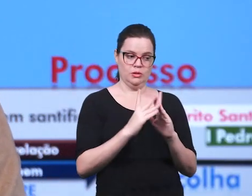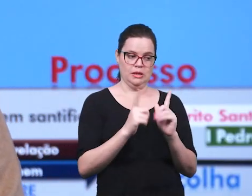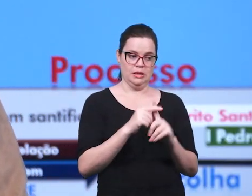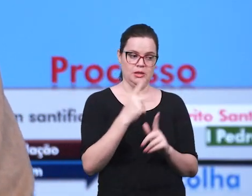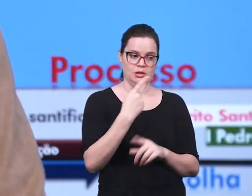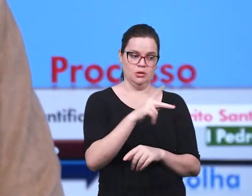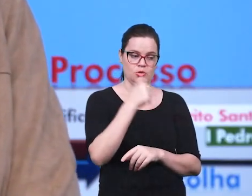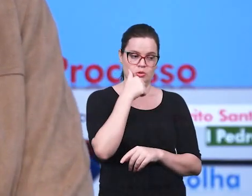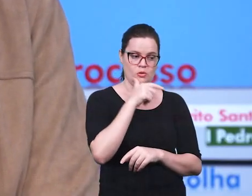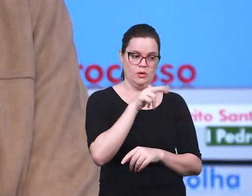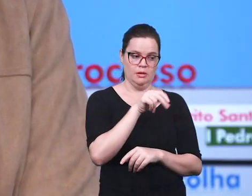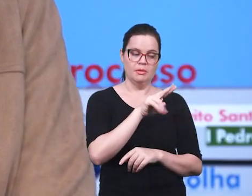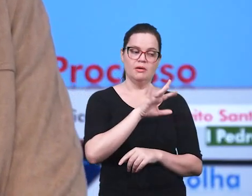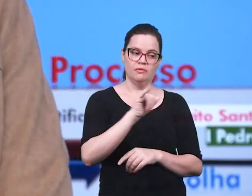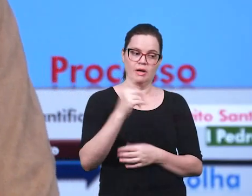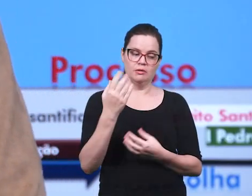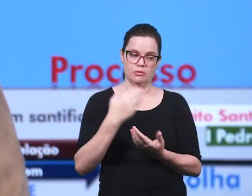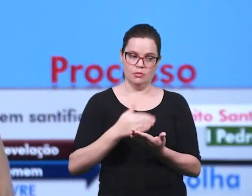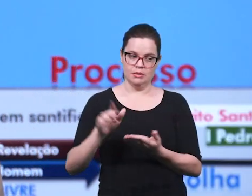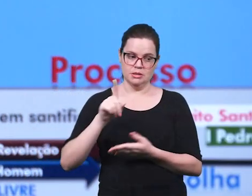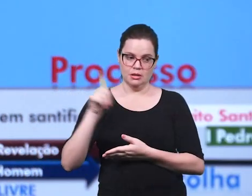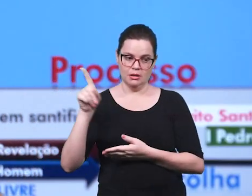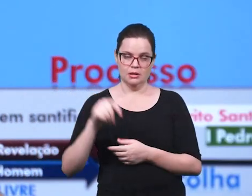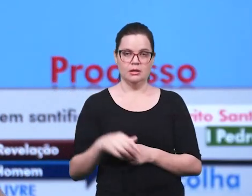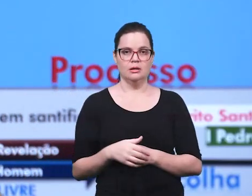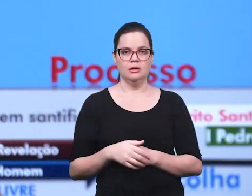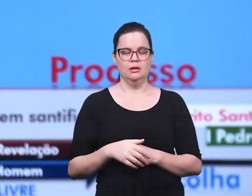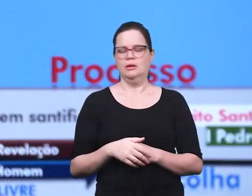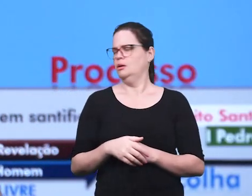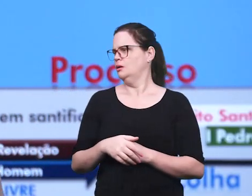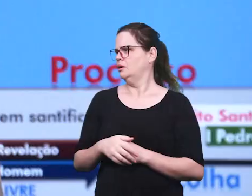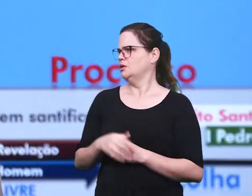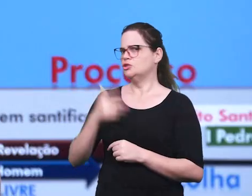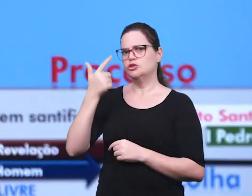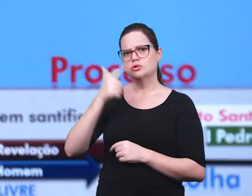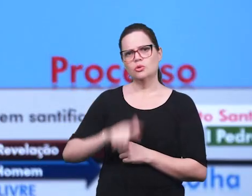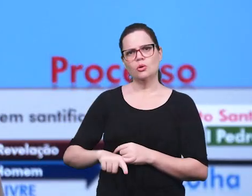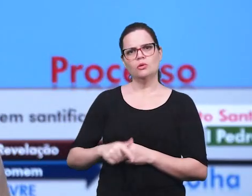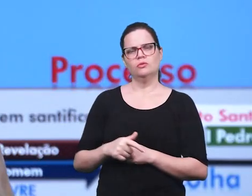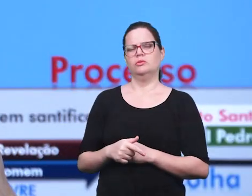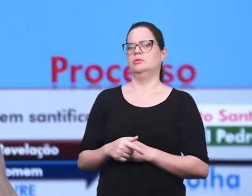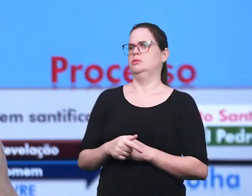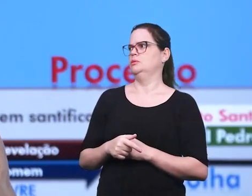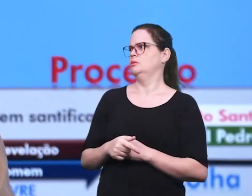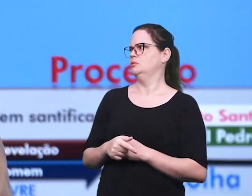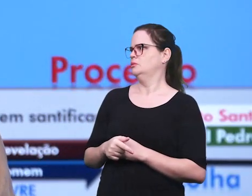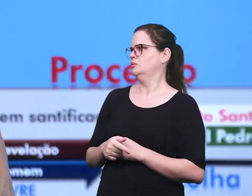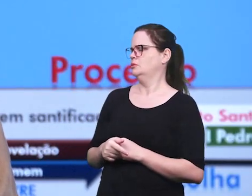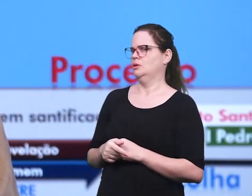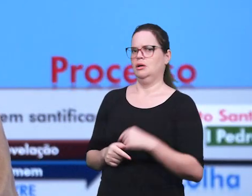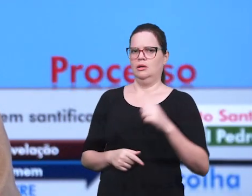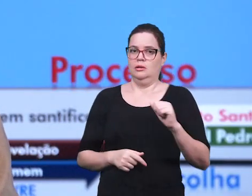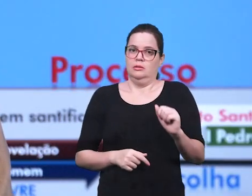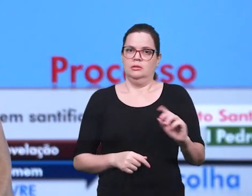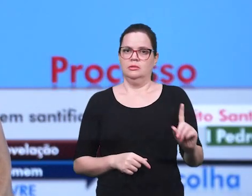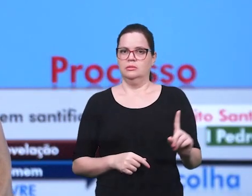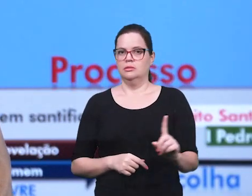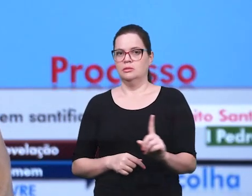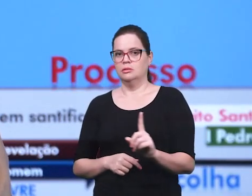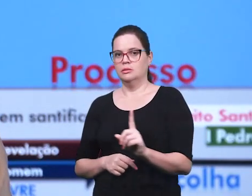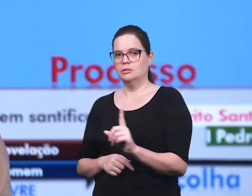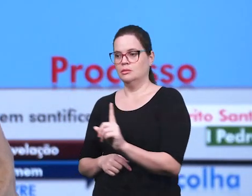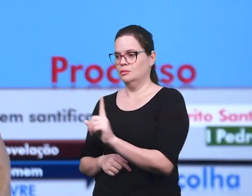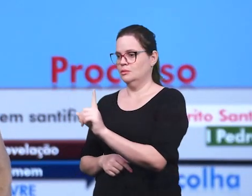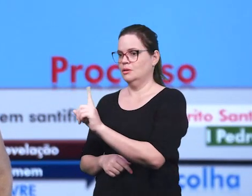vai começar. E aí, quando eu ouvi essa segunda vez, eu já me vi caminhando. A igreja Maranata